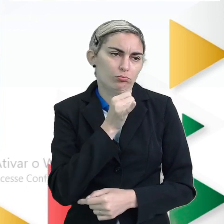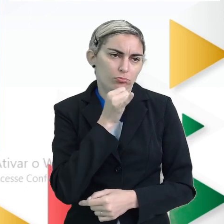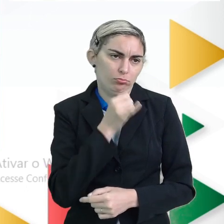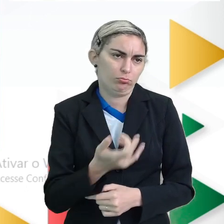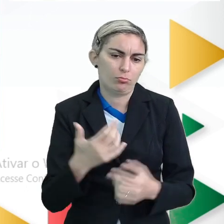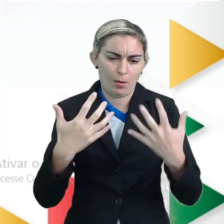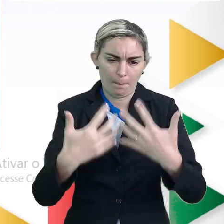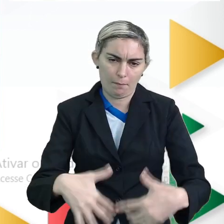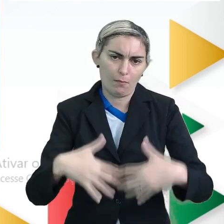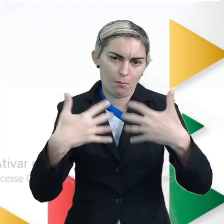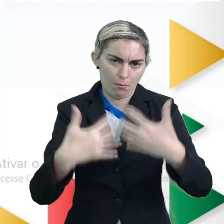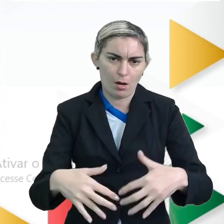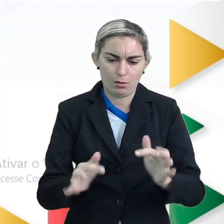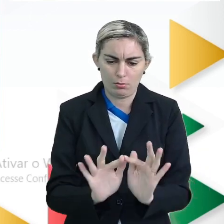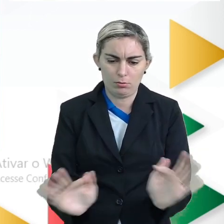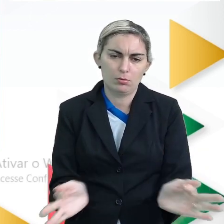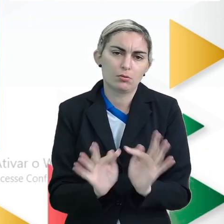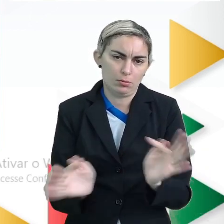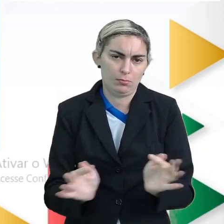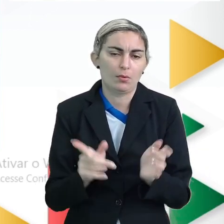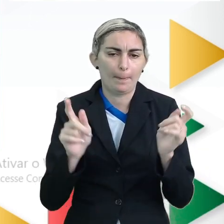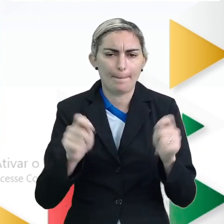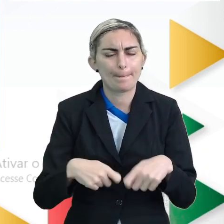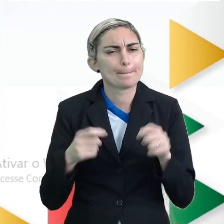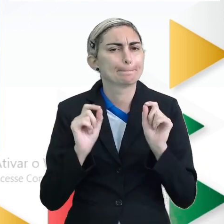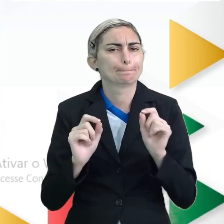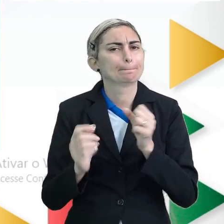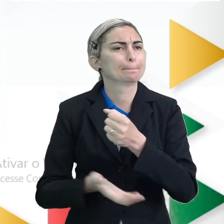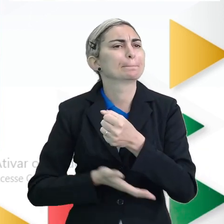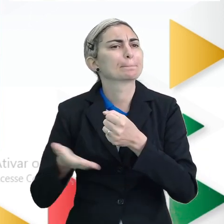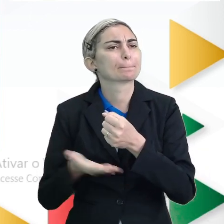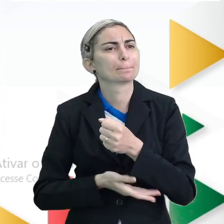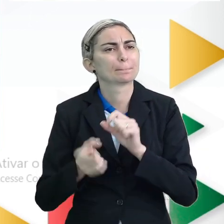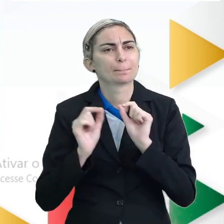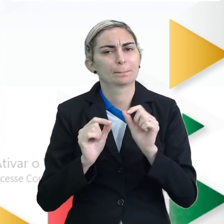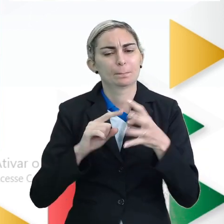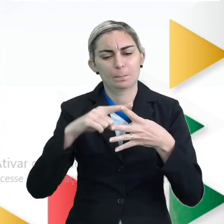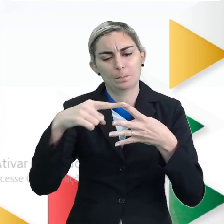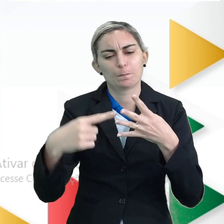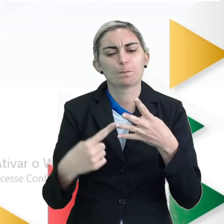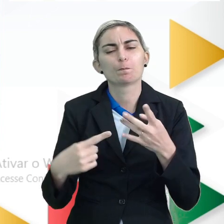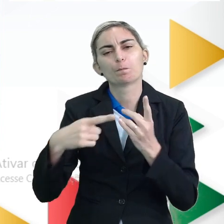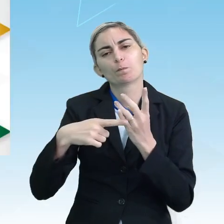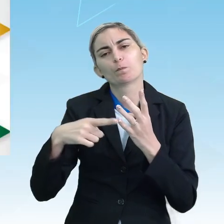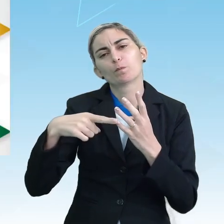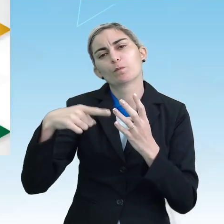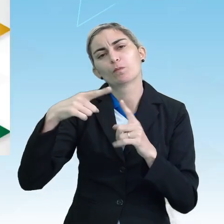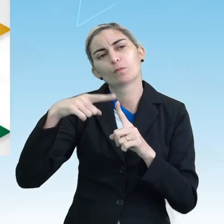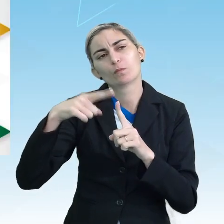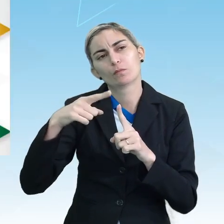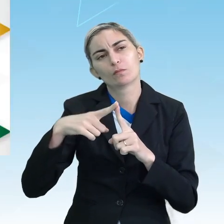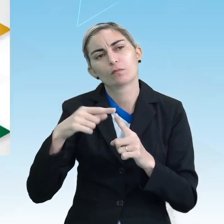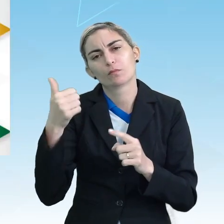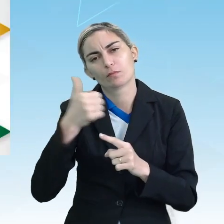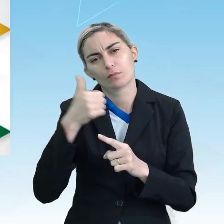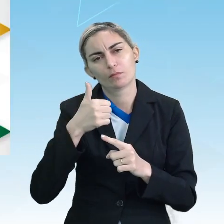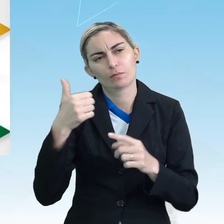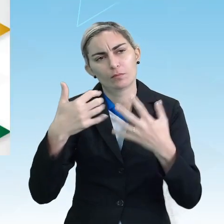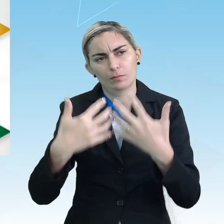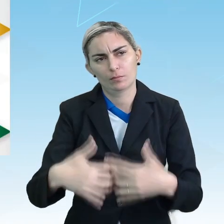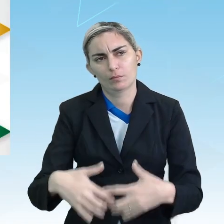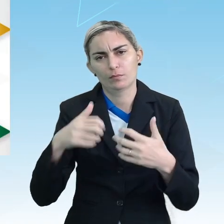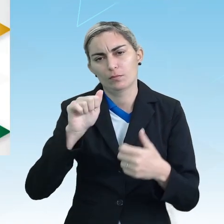as máquinas simples, elas são basicamente aí de 4 tipos. A primeira é